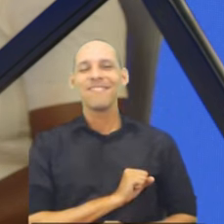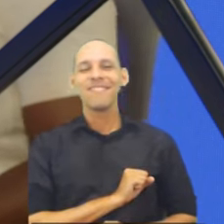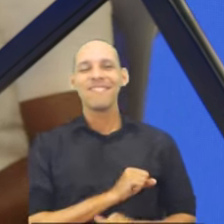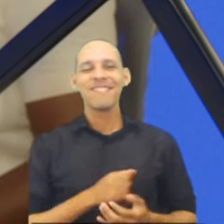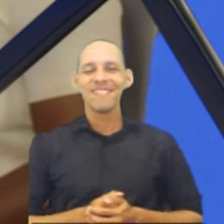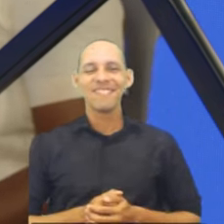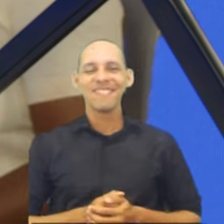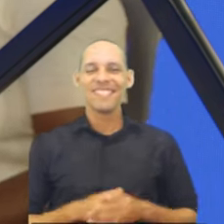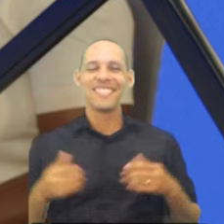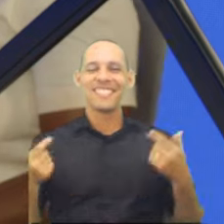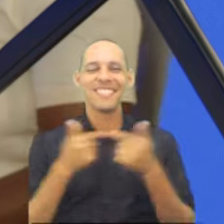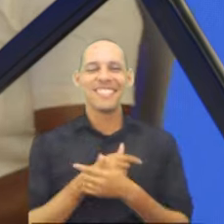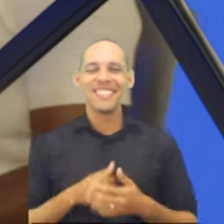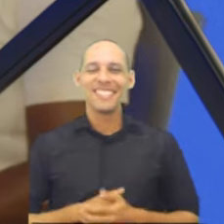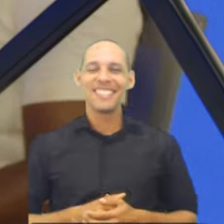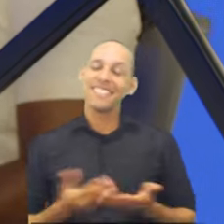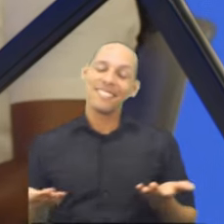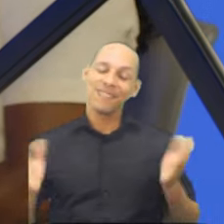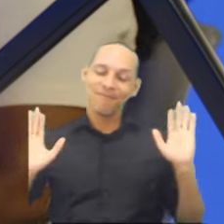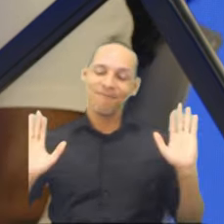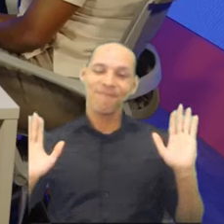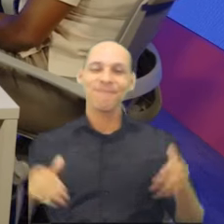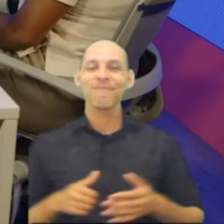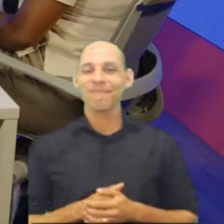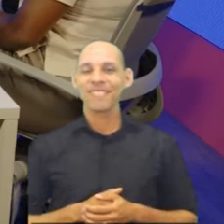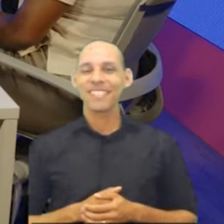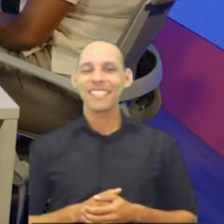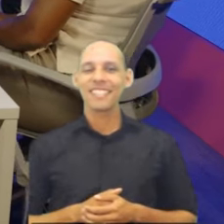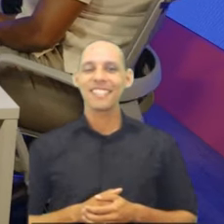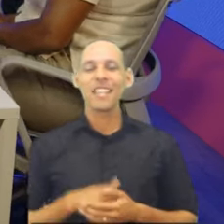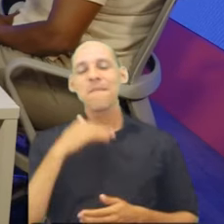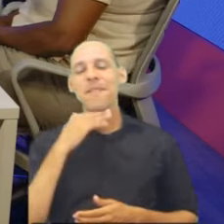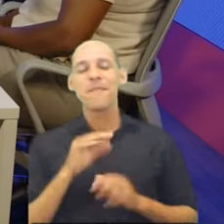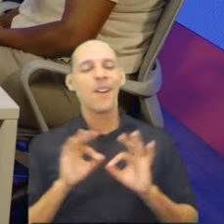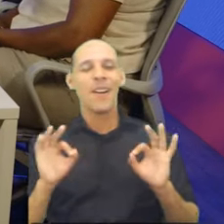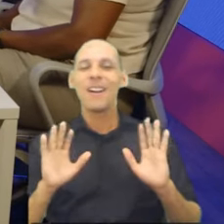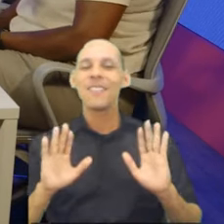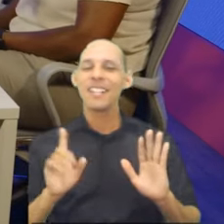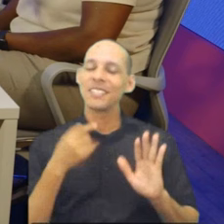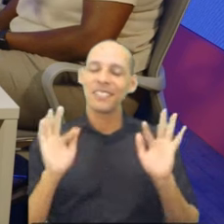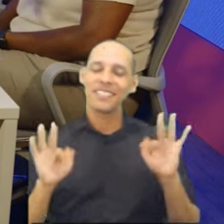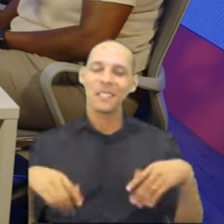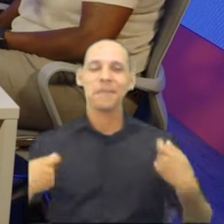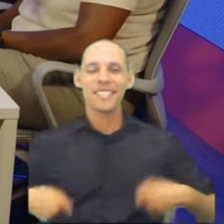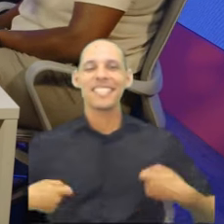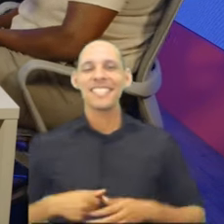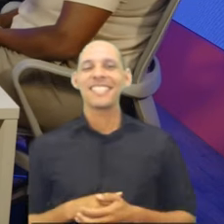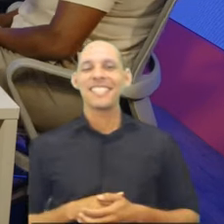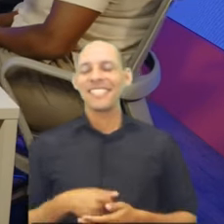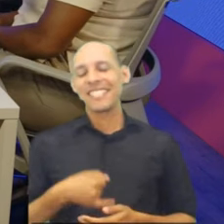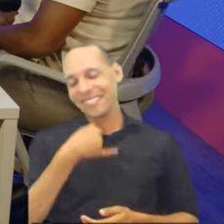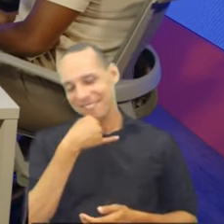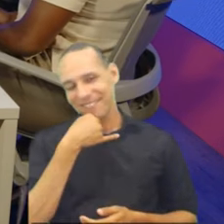então gente foi uma lição mas gente enfim né assim o papo tá ótimo tal mas a gente precisa